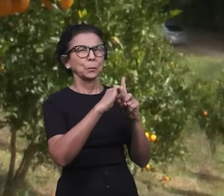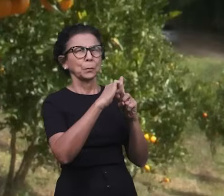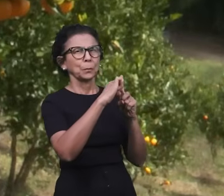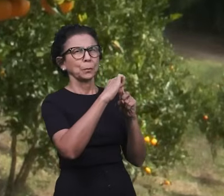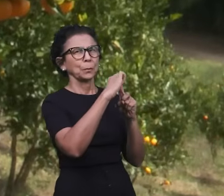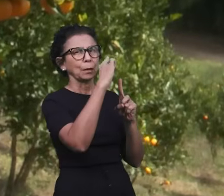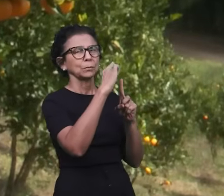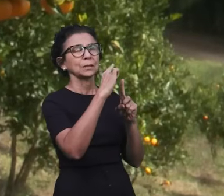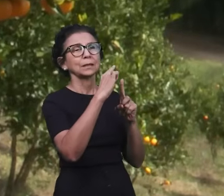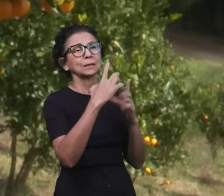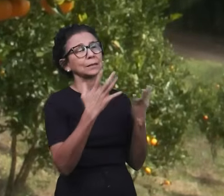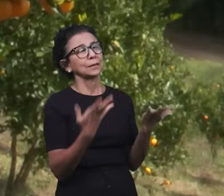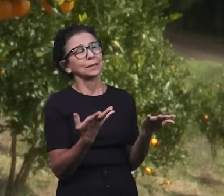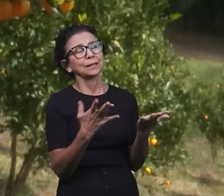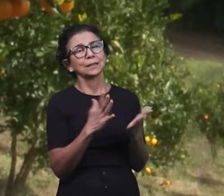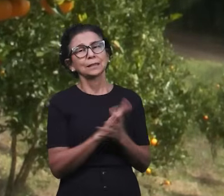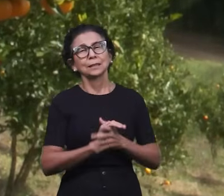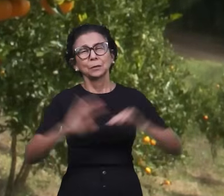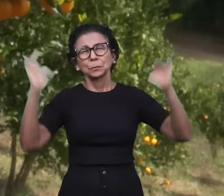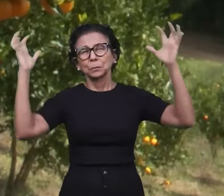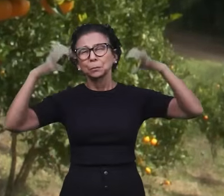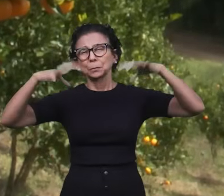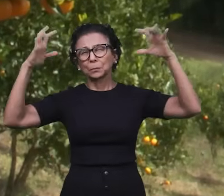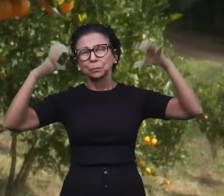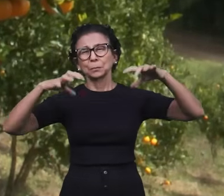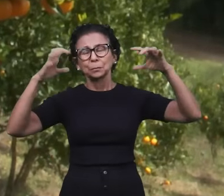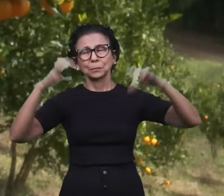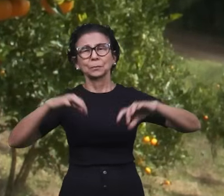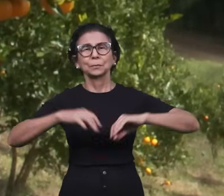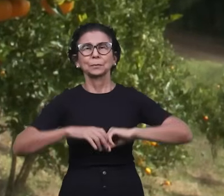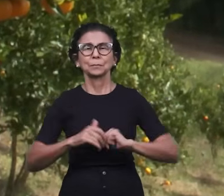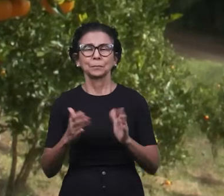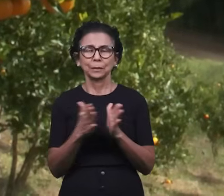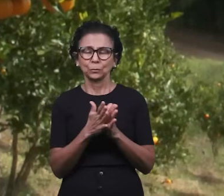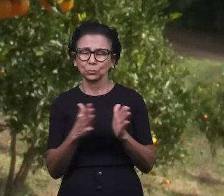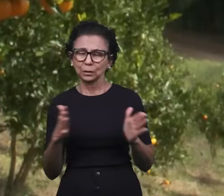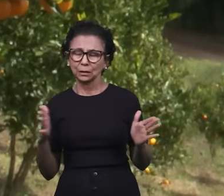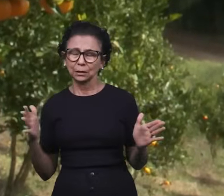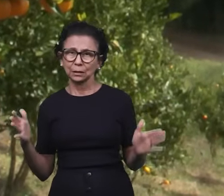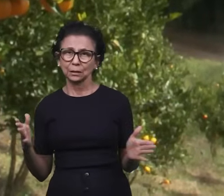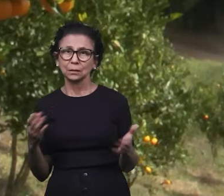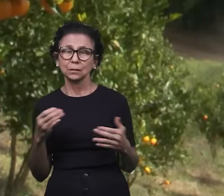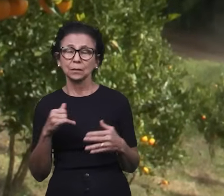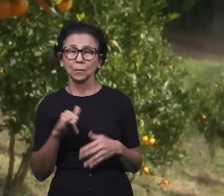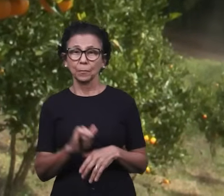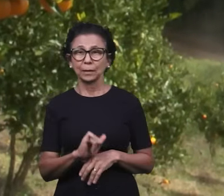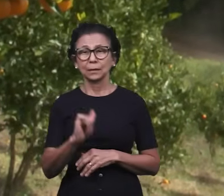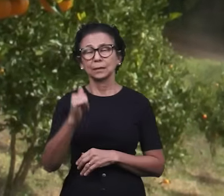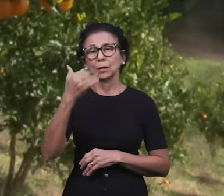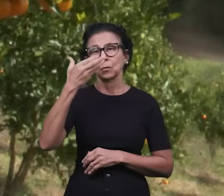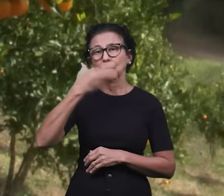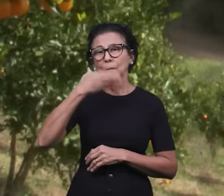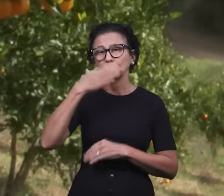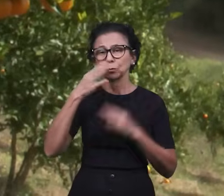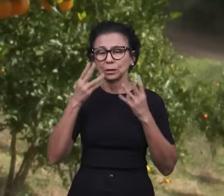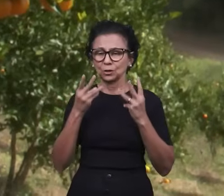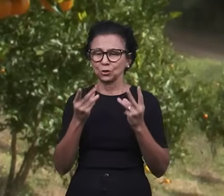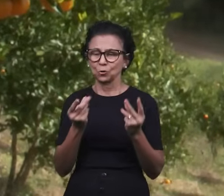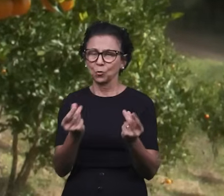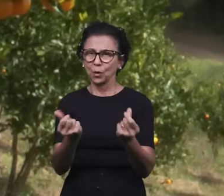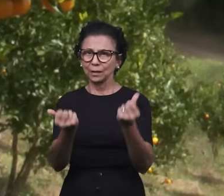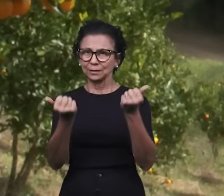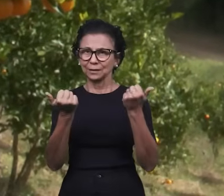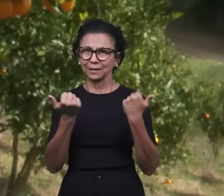da doença da mancha da alternária, que é a principal doença da nossa região, a doença que tem maior impacto financeiro